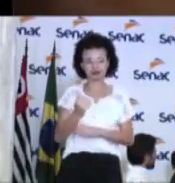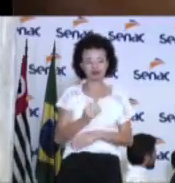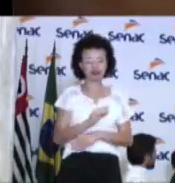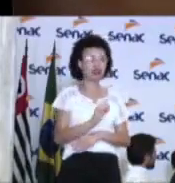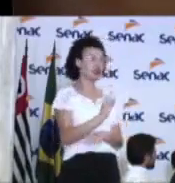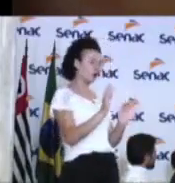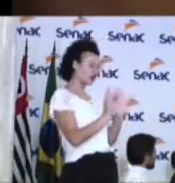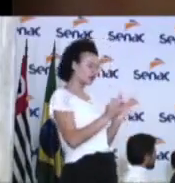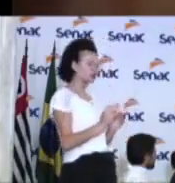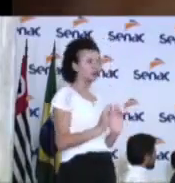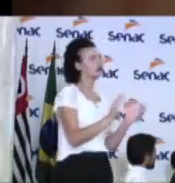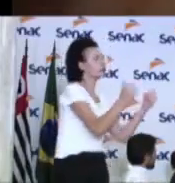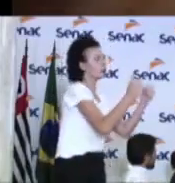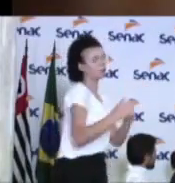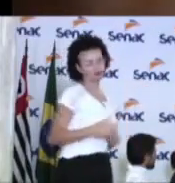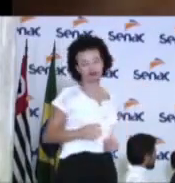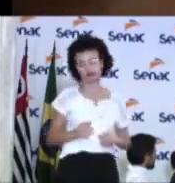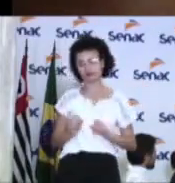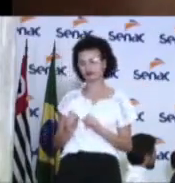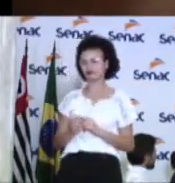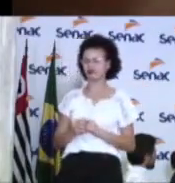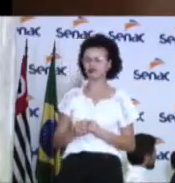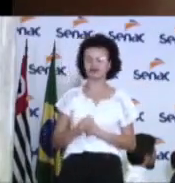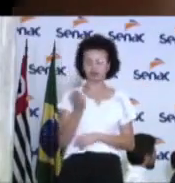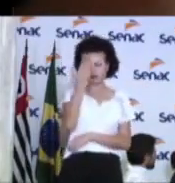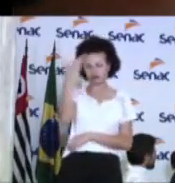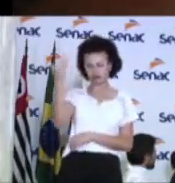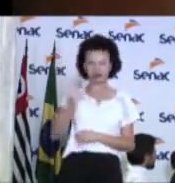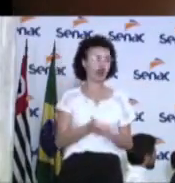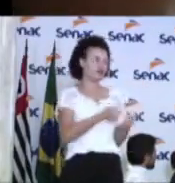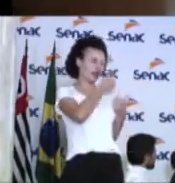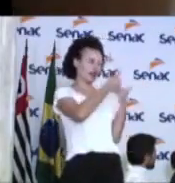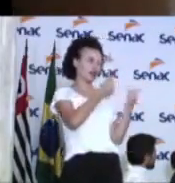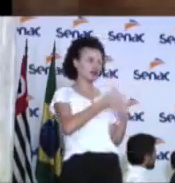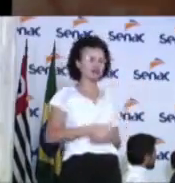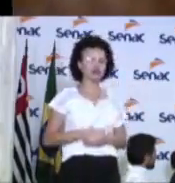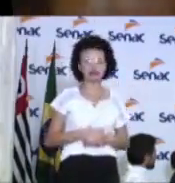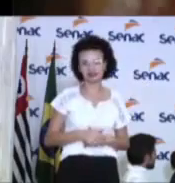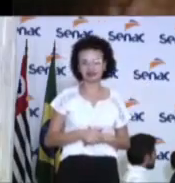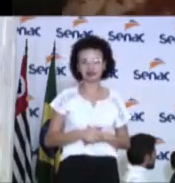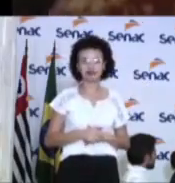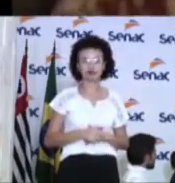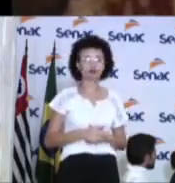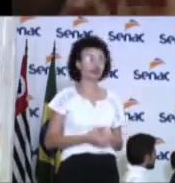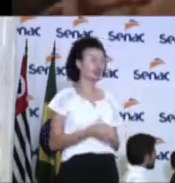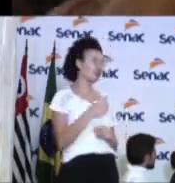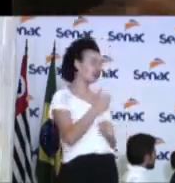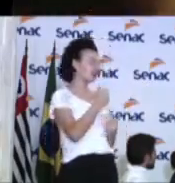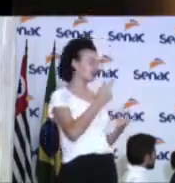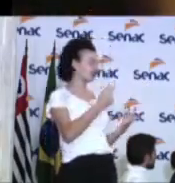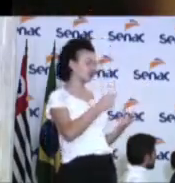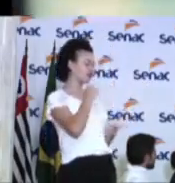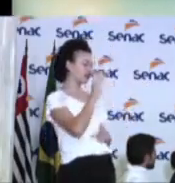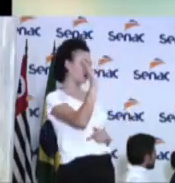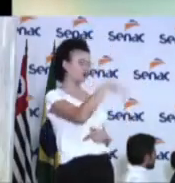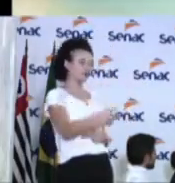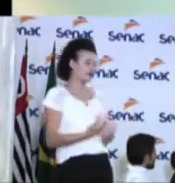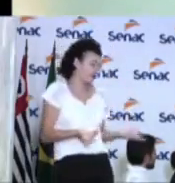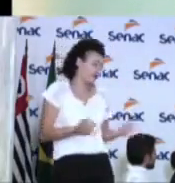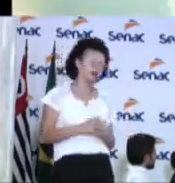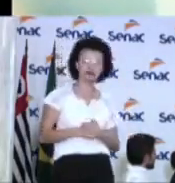carentice mesmo, né? Isso. Tá bom. Sei lidar também. Obrigada. Valeu. Tem coisa que não dá certo, então a gente deixa pra lá.